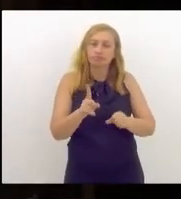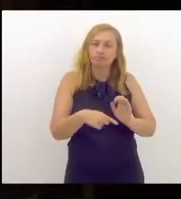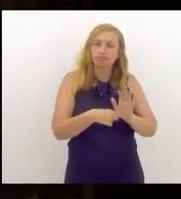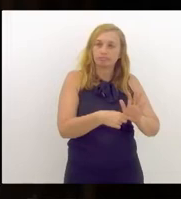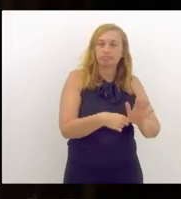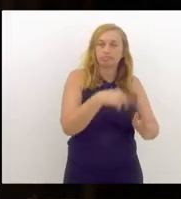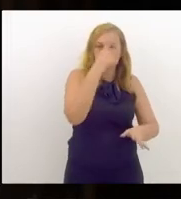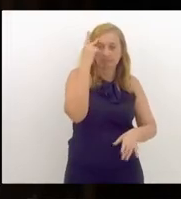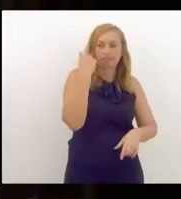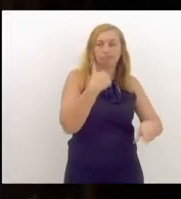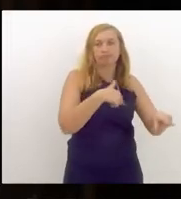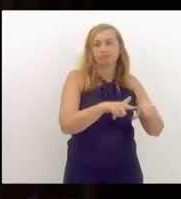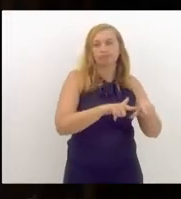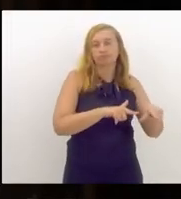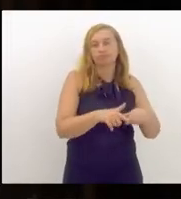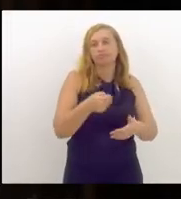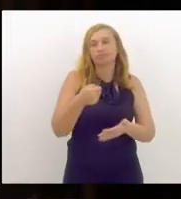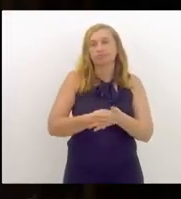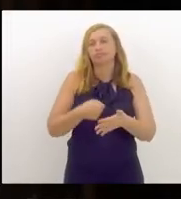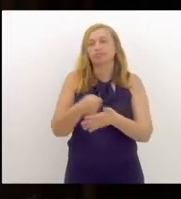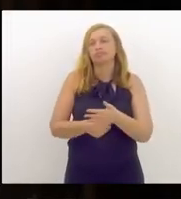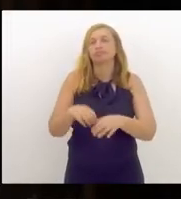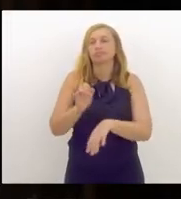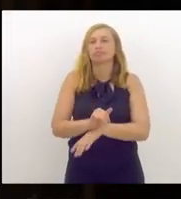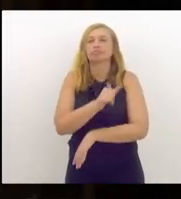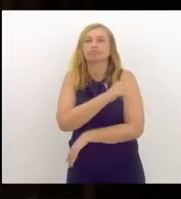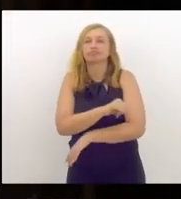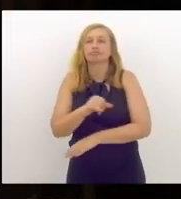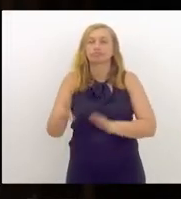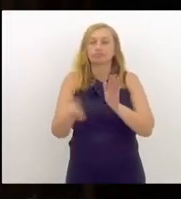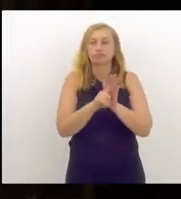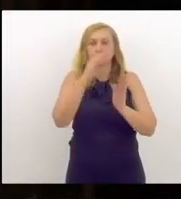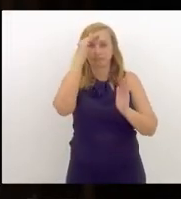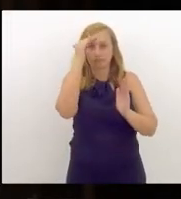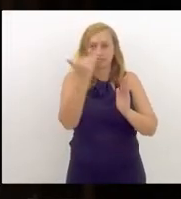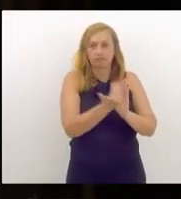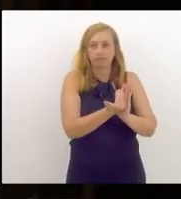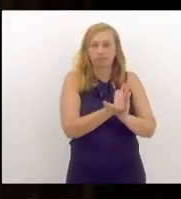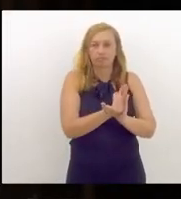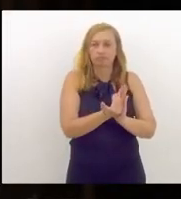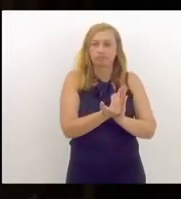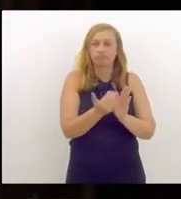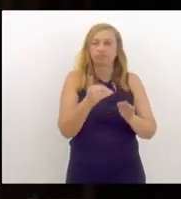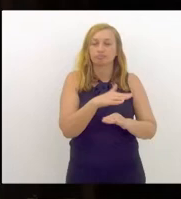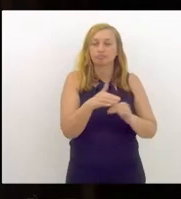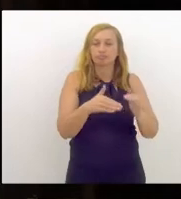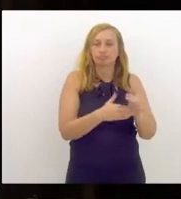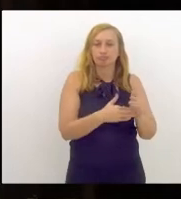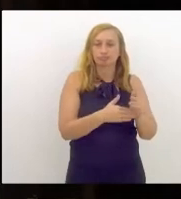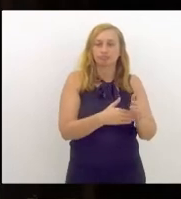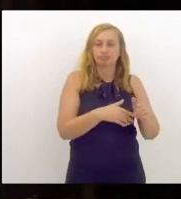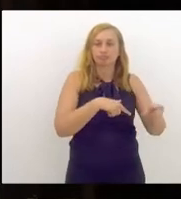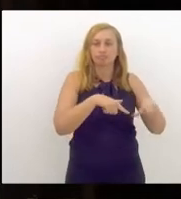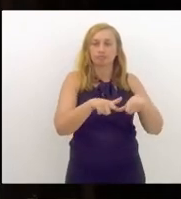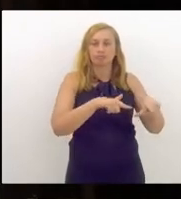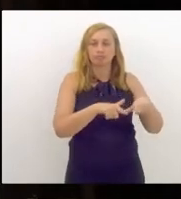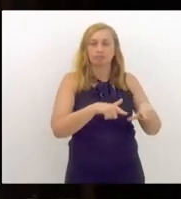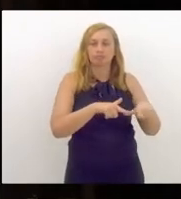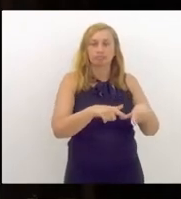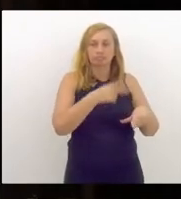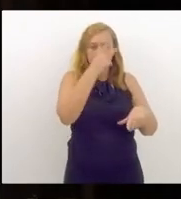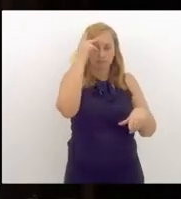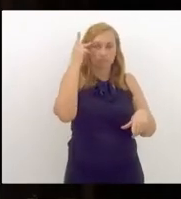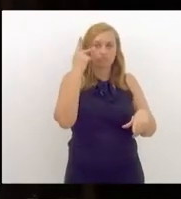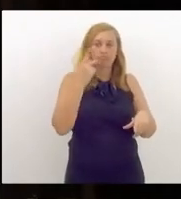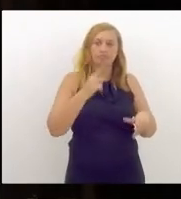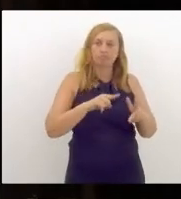a gente tem brigado muito aqui no estado do Rio de Janeiro para que a lei seja respeitada e pelos trabalhadores têm a condição de se auto regular e de ficar com a